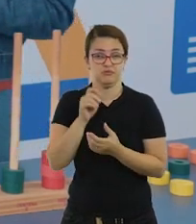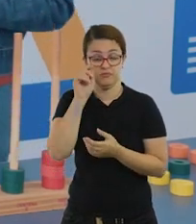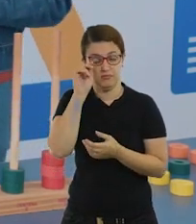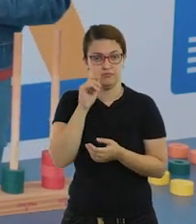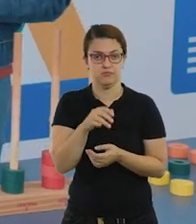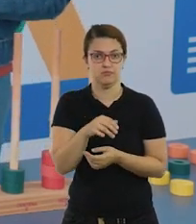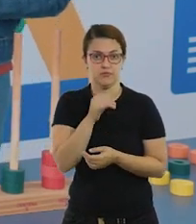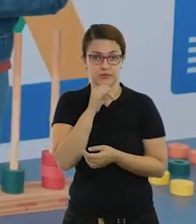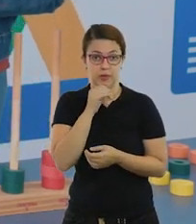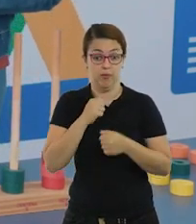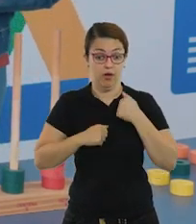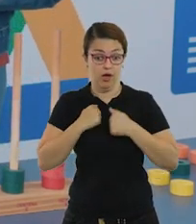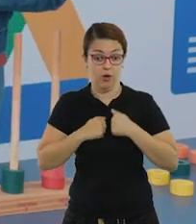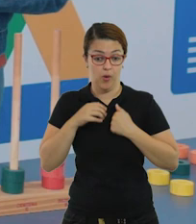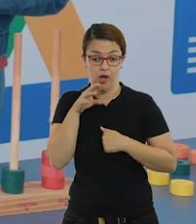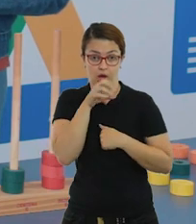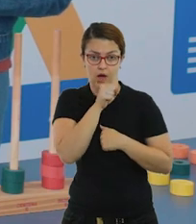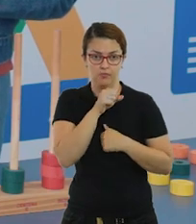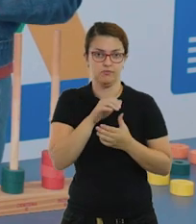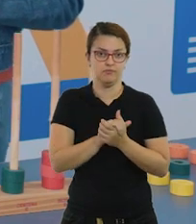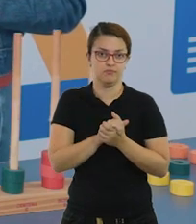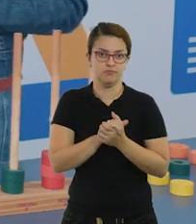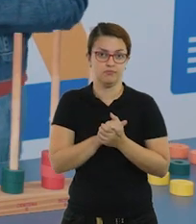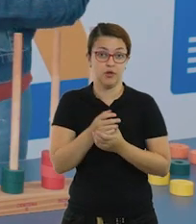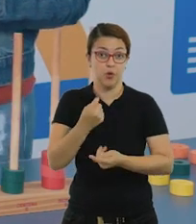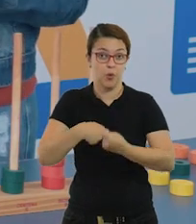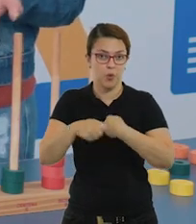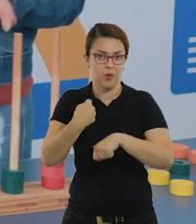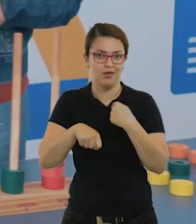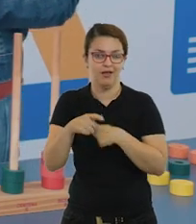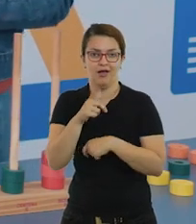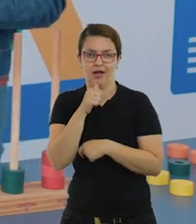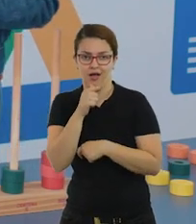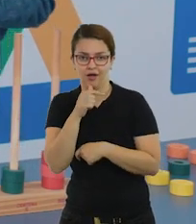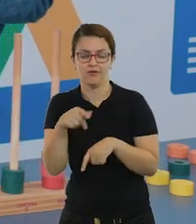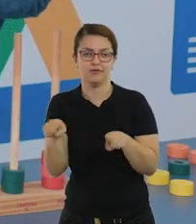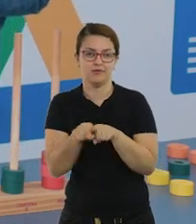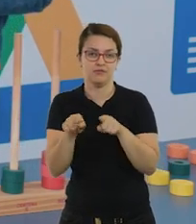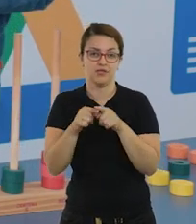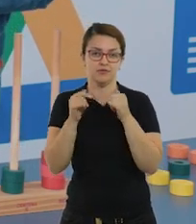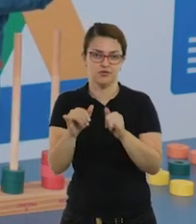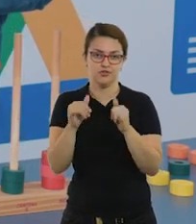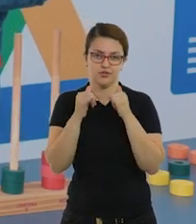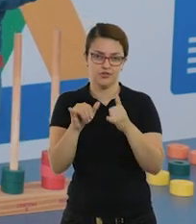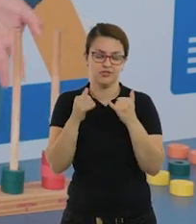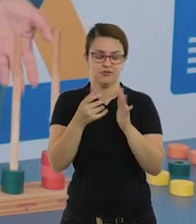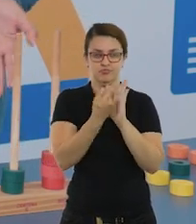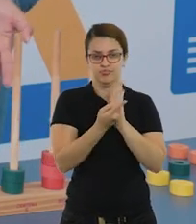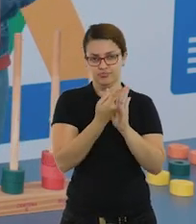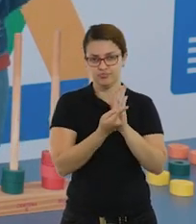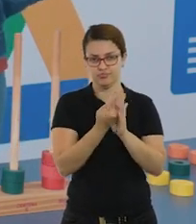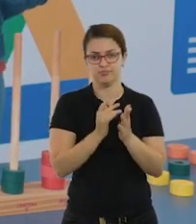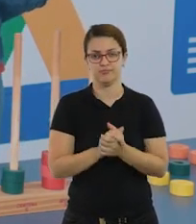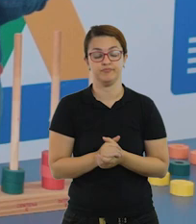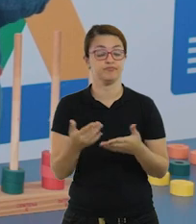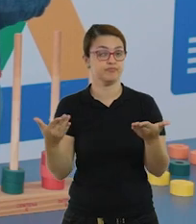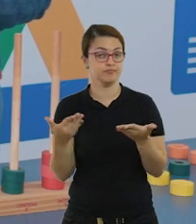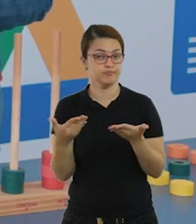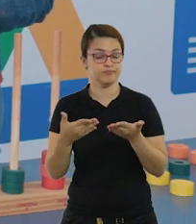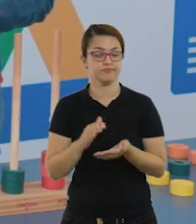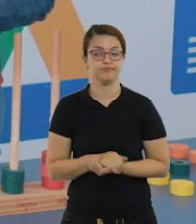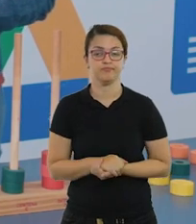frase aqui como exemplo, ó. Tome banhos rápidos, você economiza água e energia. E aí, faz um desenho da sua frase, tá bom?